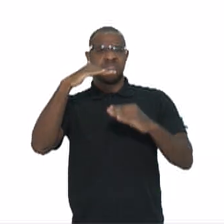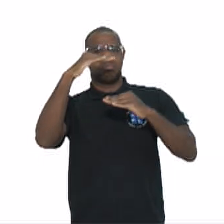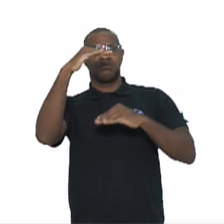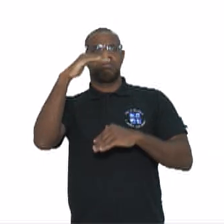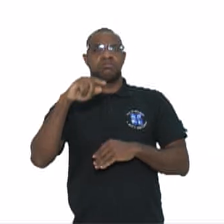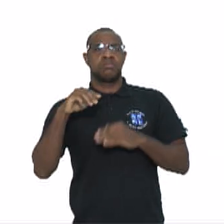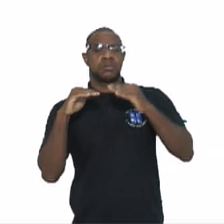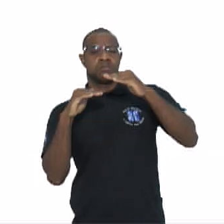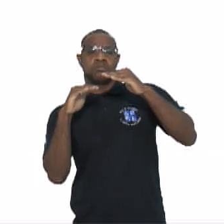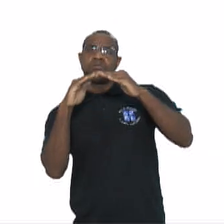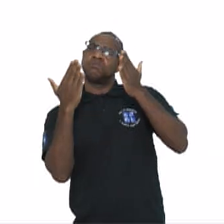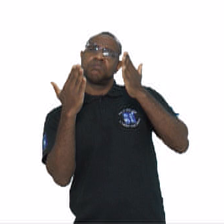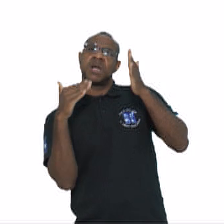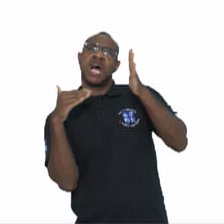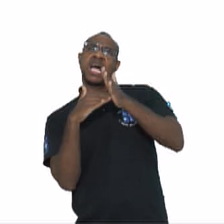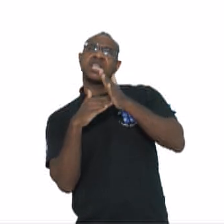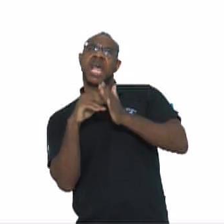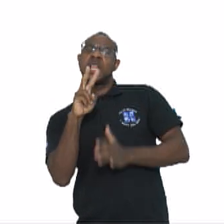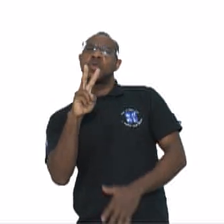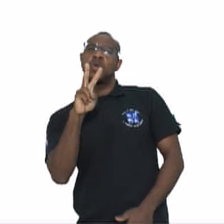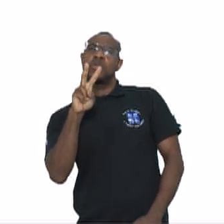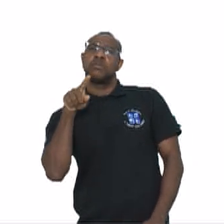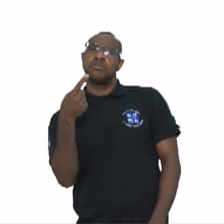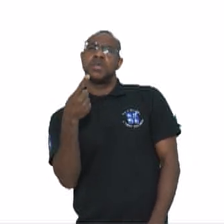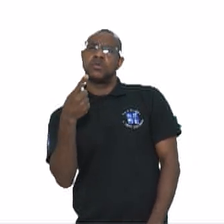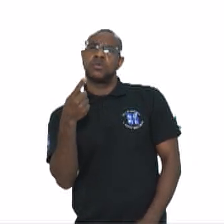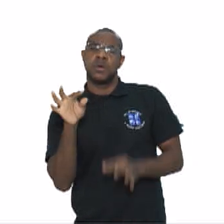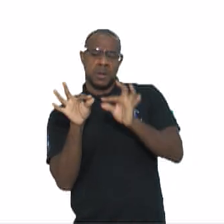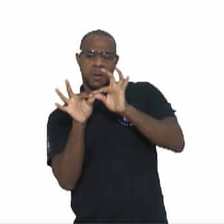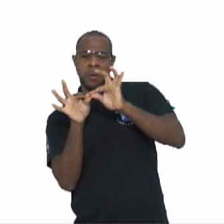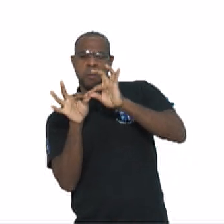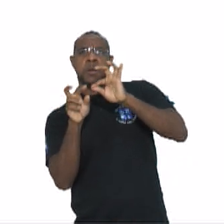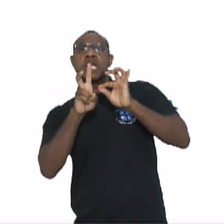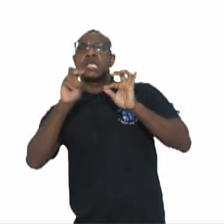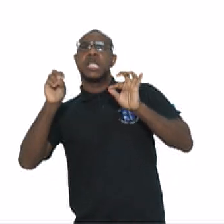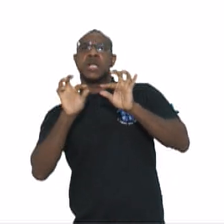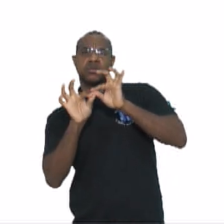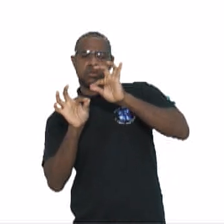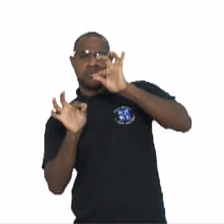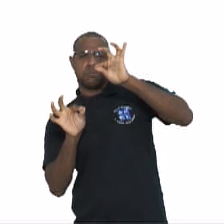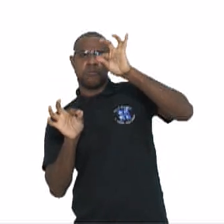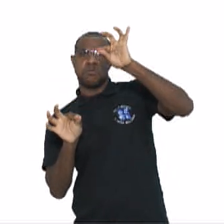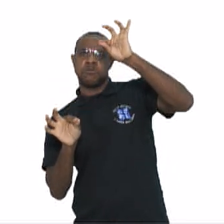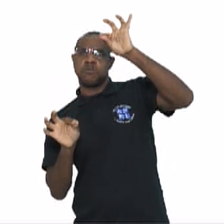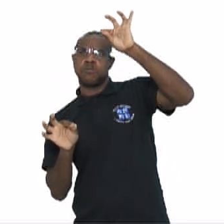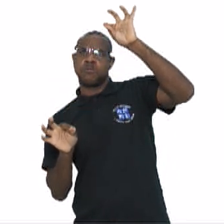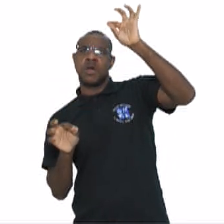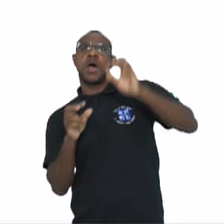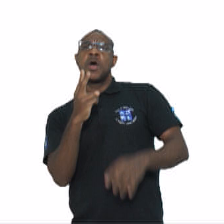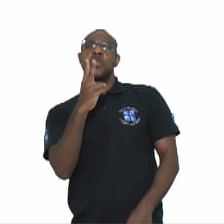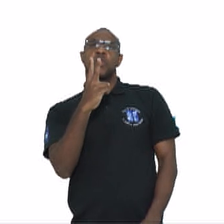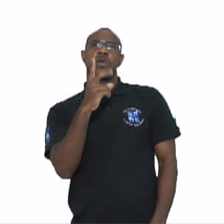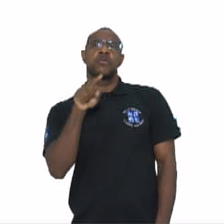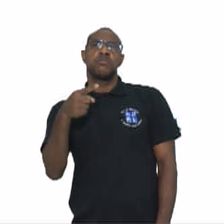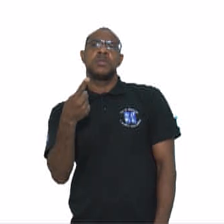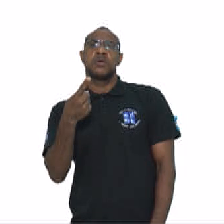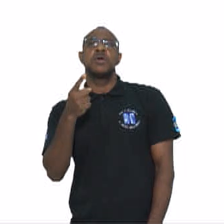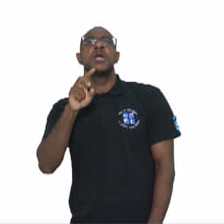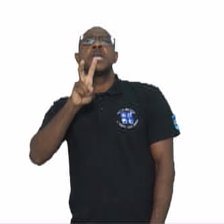que são montanhas de até 2.500 metros. Um exemplo aqui é o Pico Paraná, que tem um pouco menos de 2.000 metros de